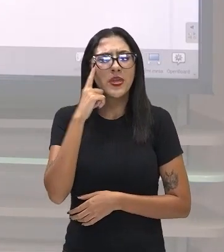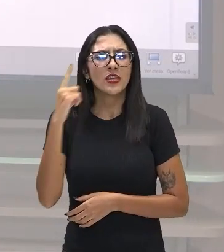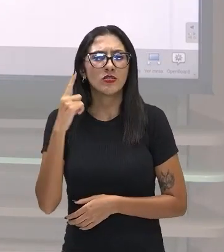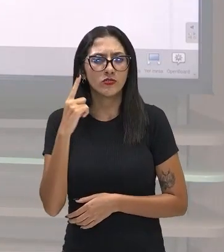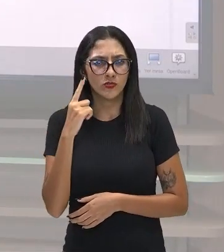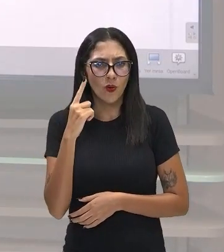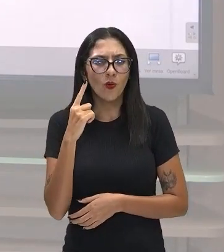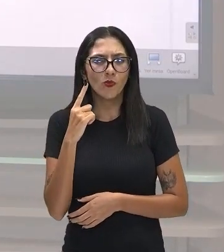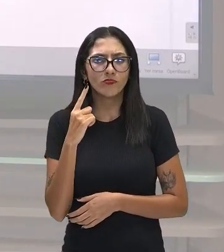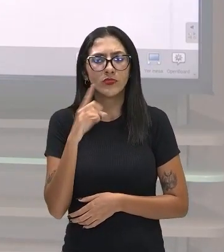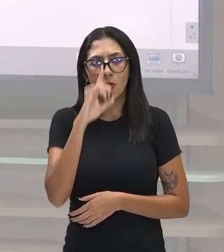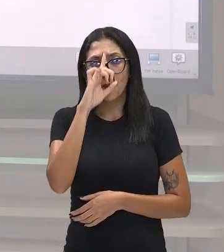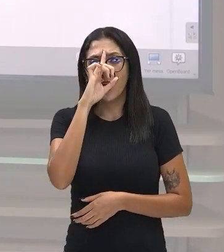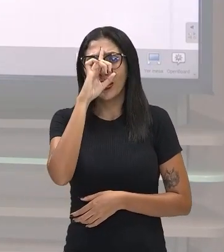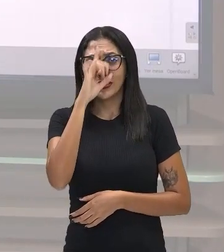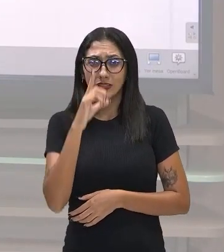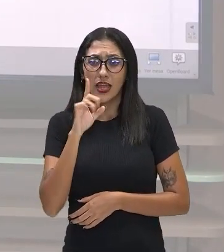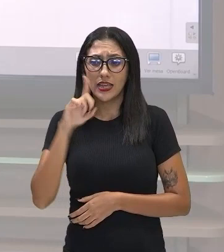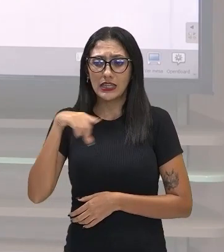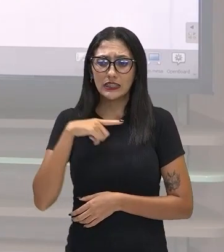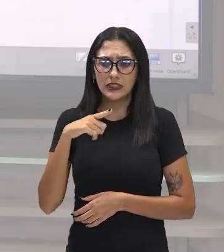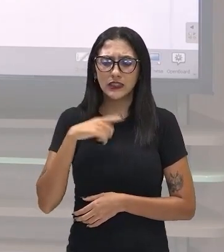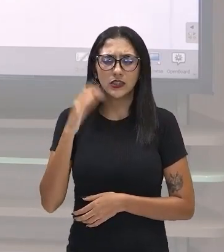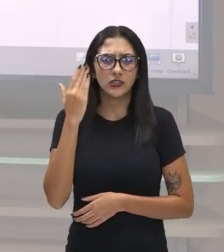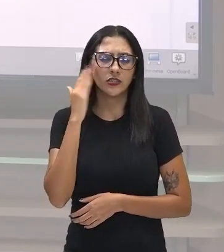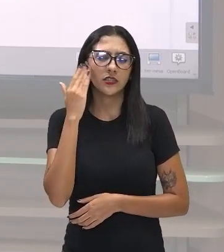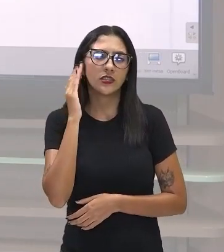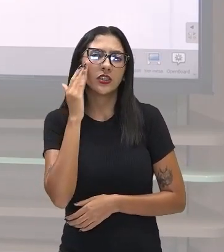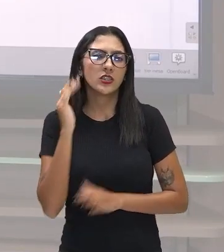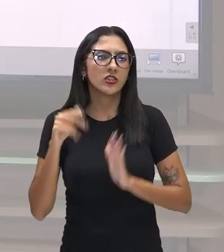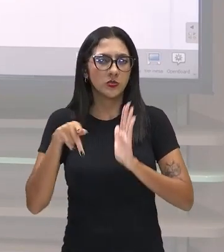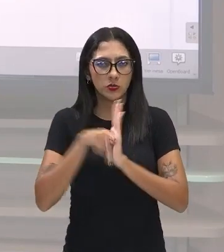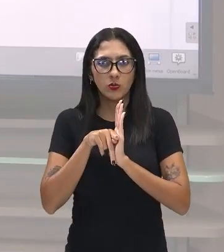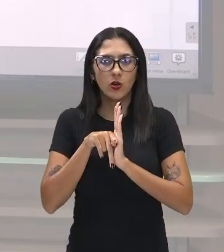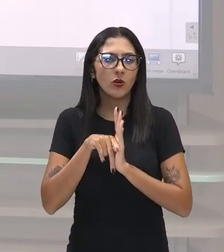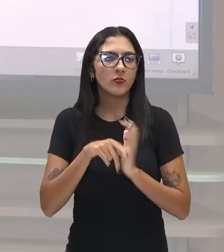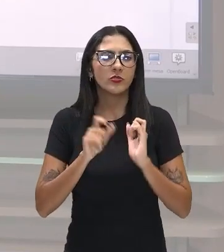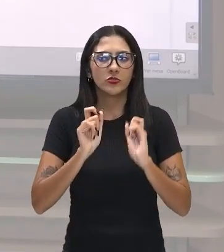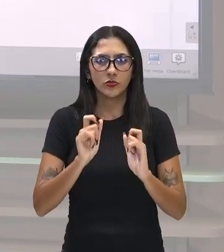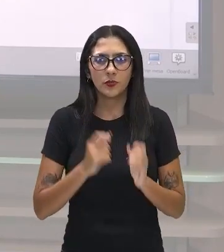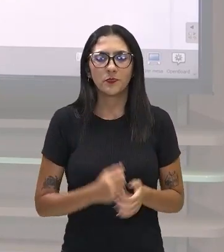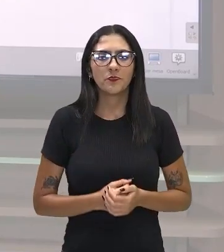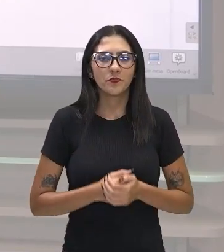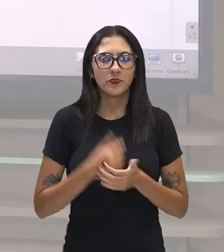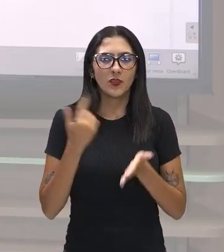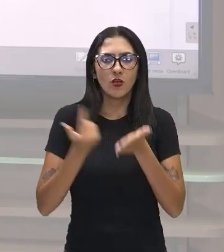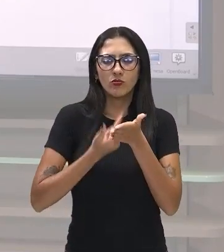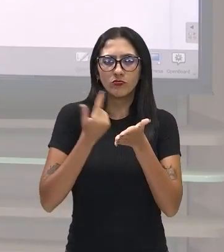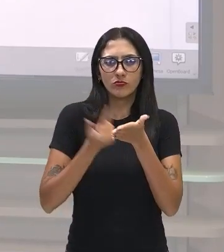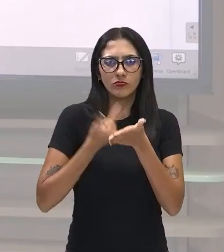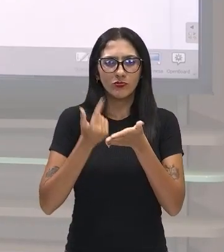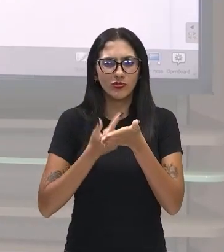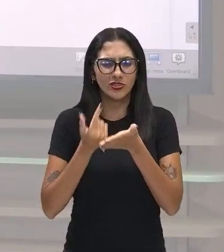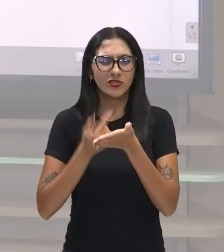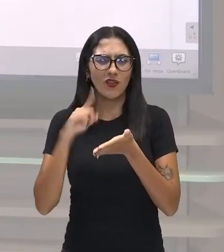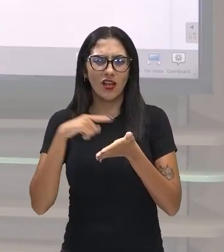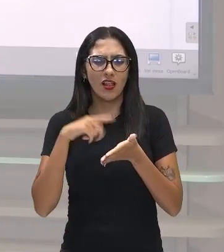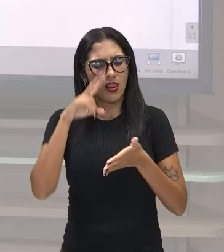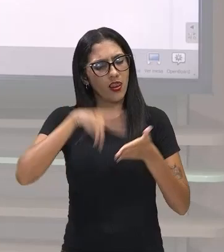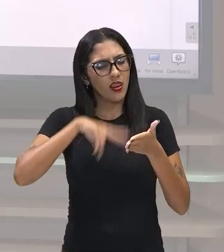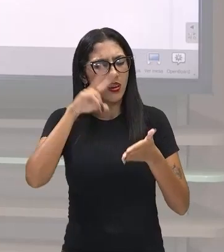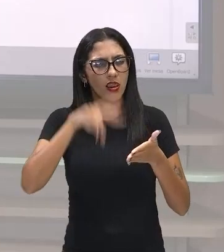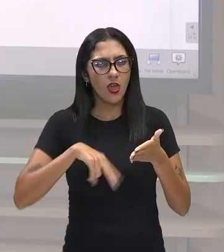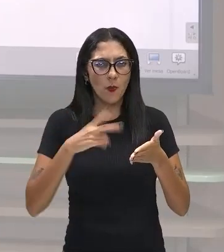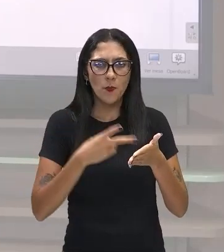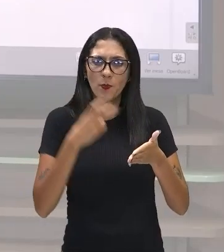a interpretação que ela teve, né? De quê? Do livro que ela leu e que ela considerou